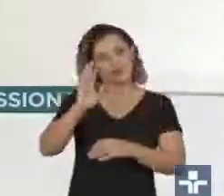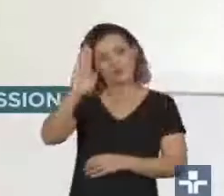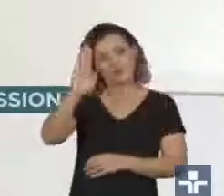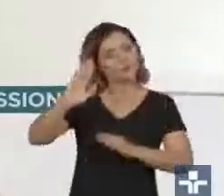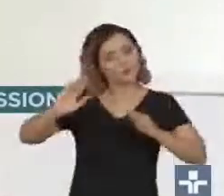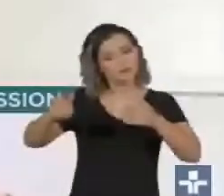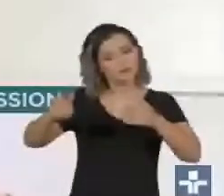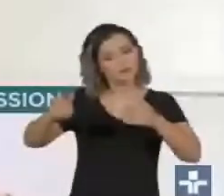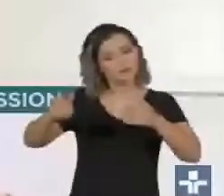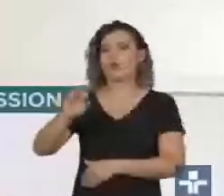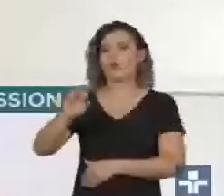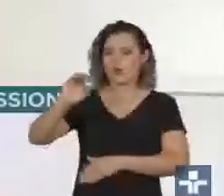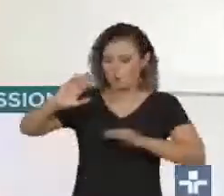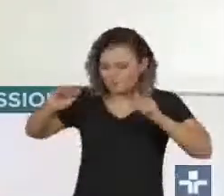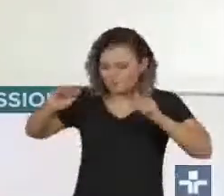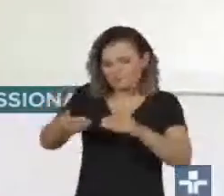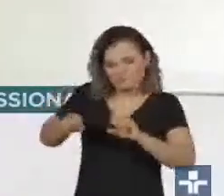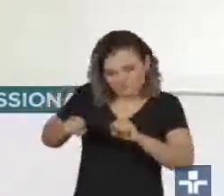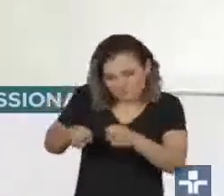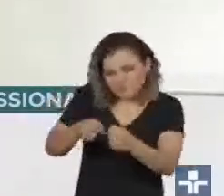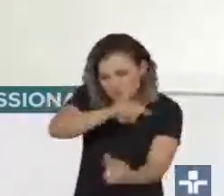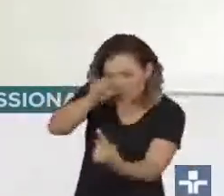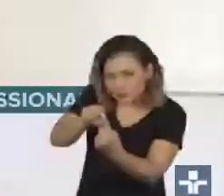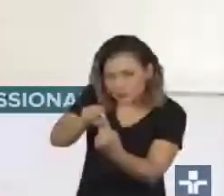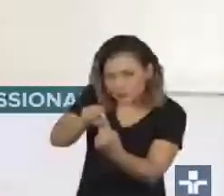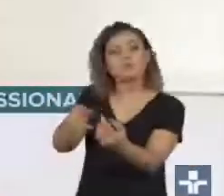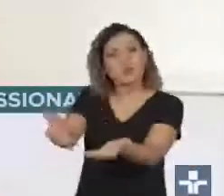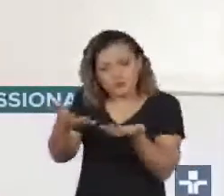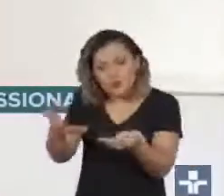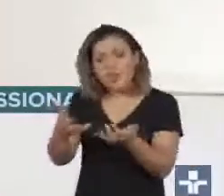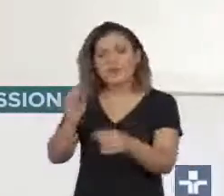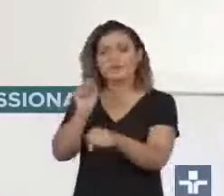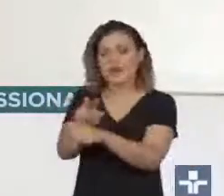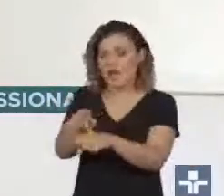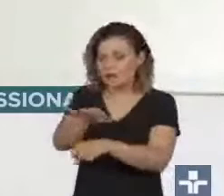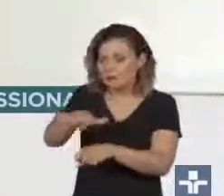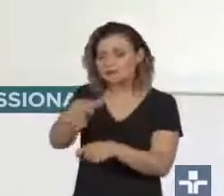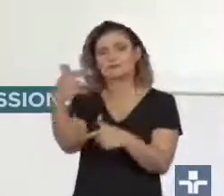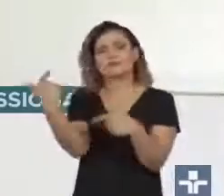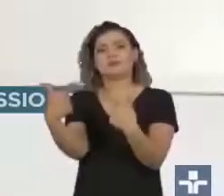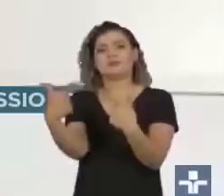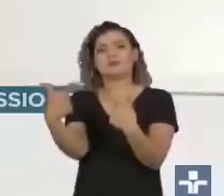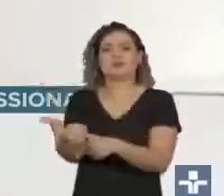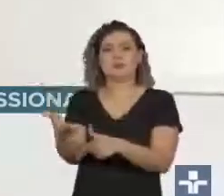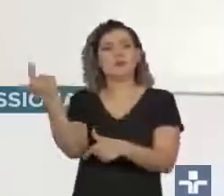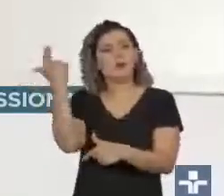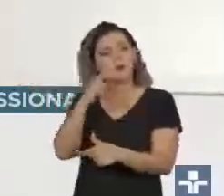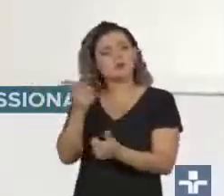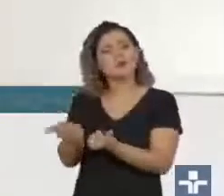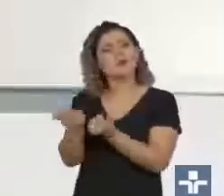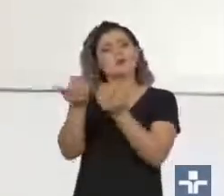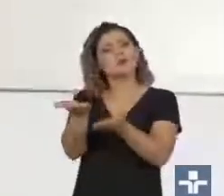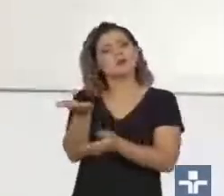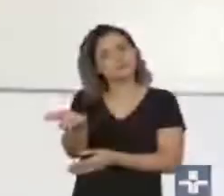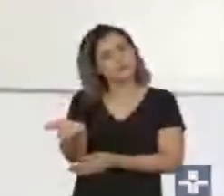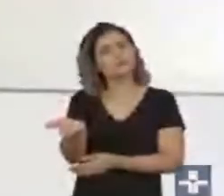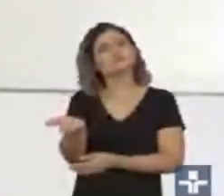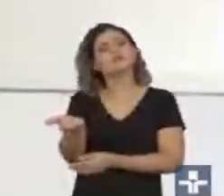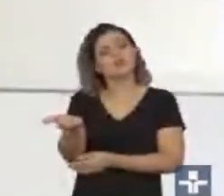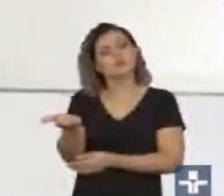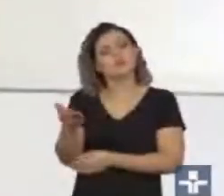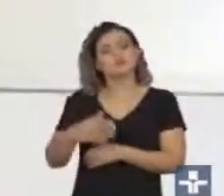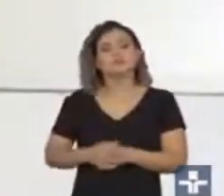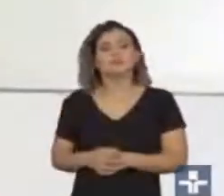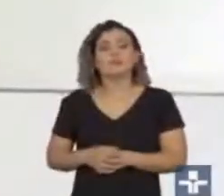Para saber exatamente o que quer e buscar a vaga naquilo que consegue oferecer para o